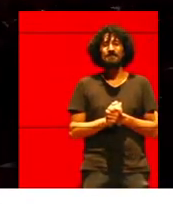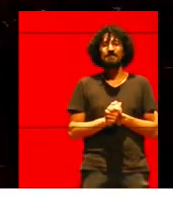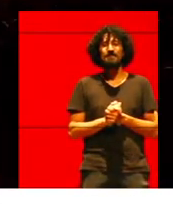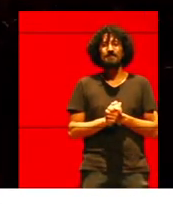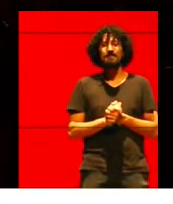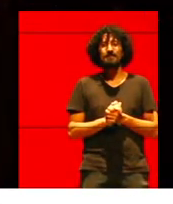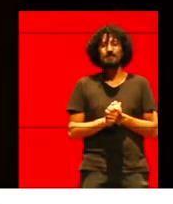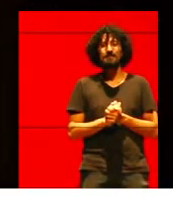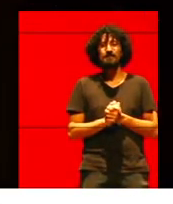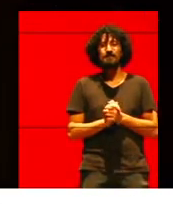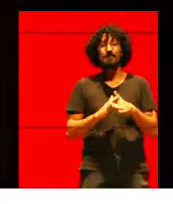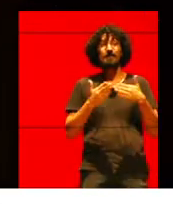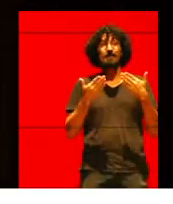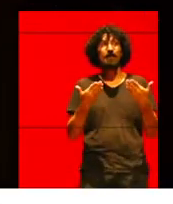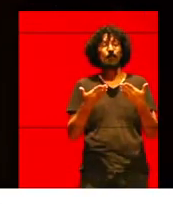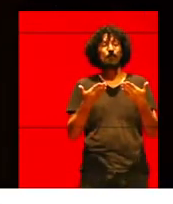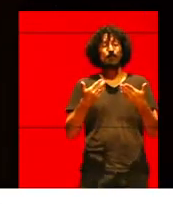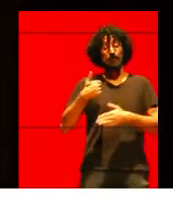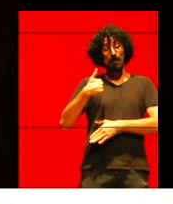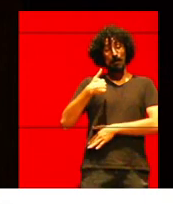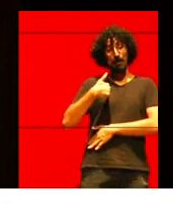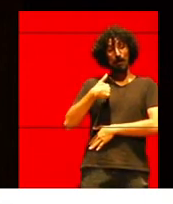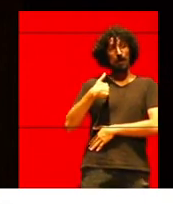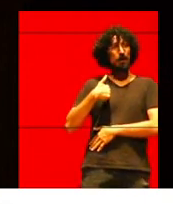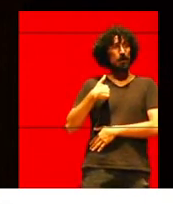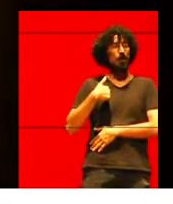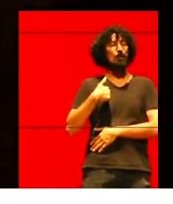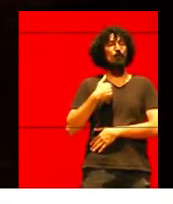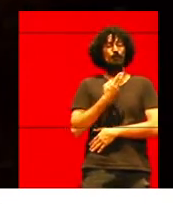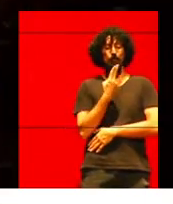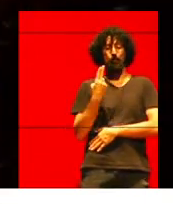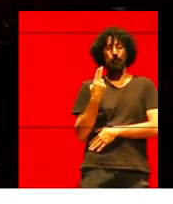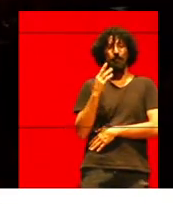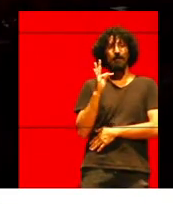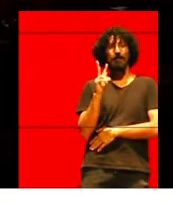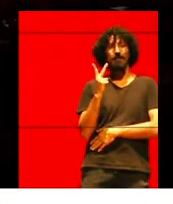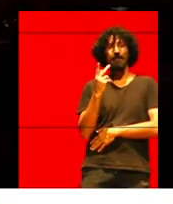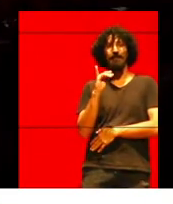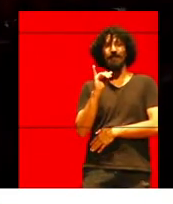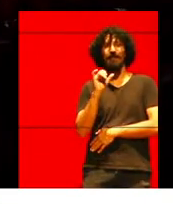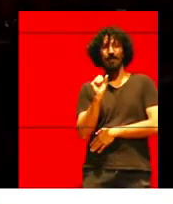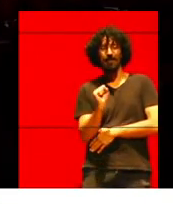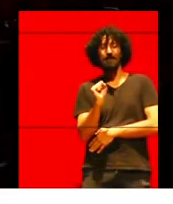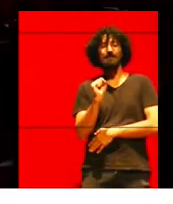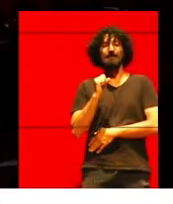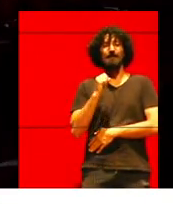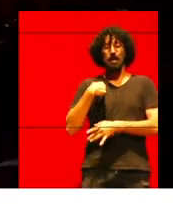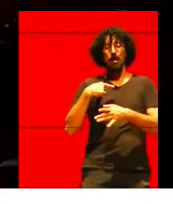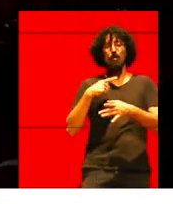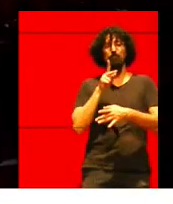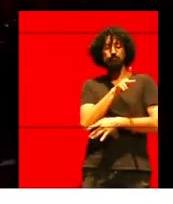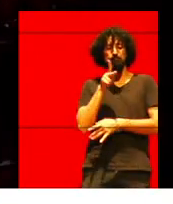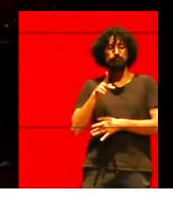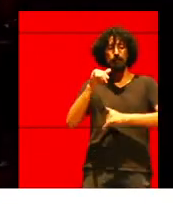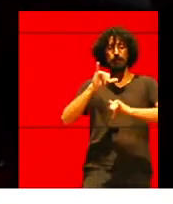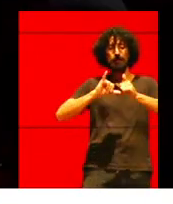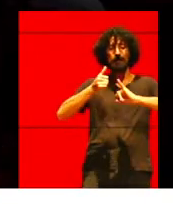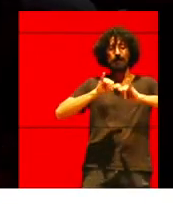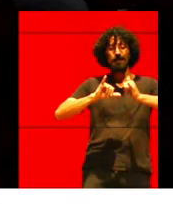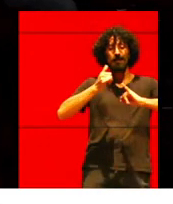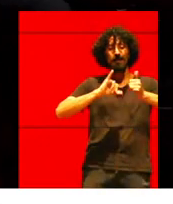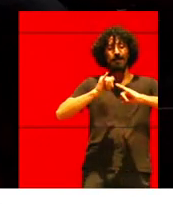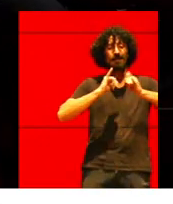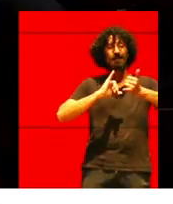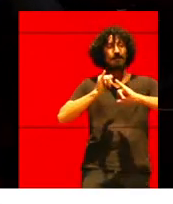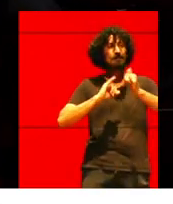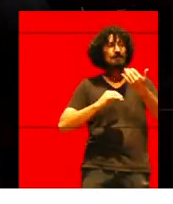Como a Adriana falou, meu nome é de eu sou Thaís, né, professora de Química. E ainda que os meus alunos não